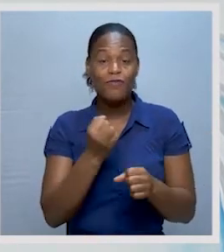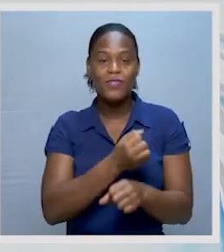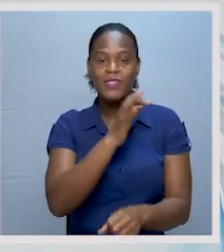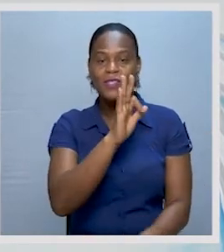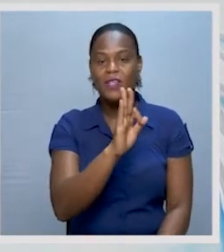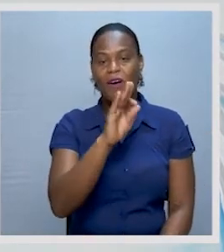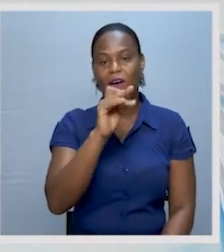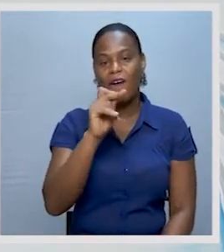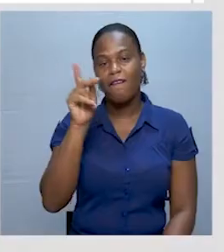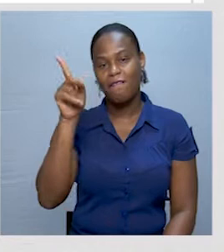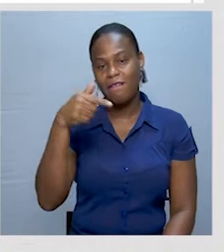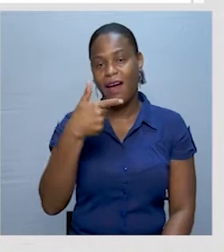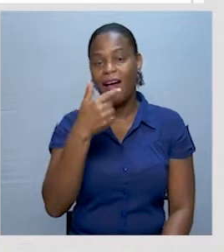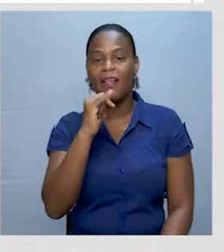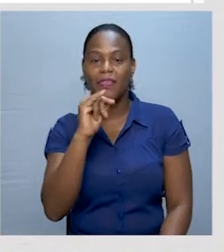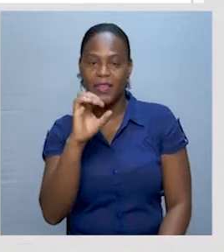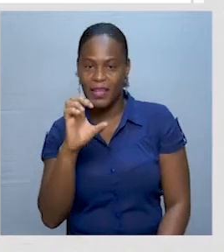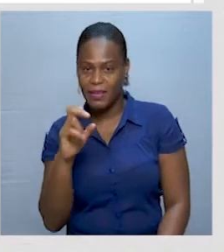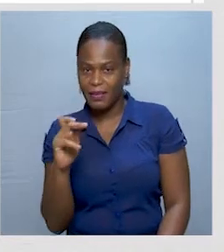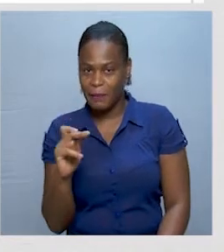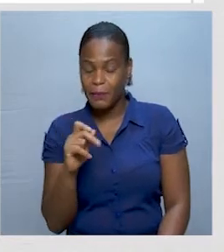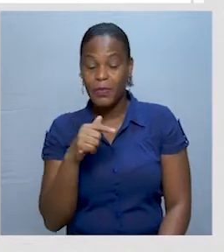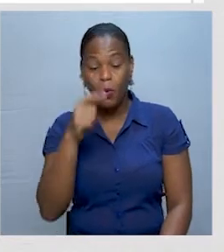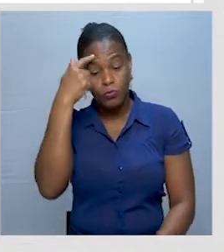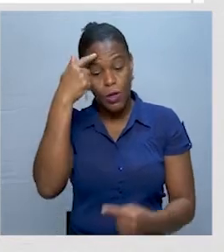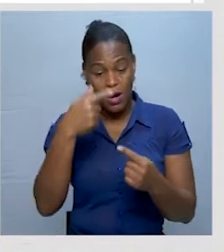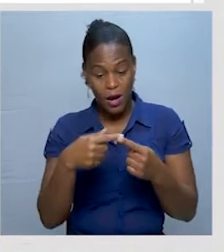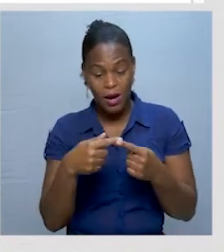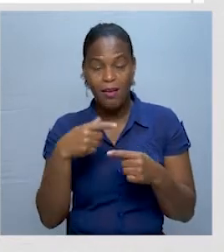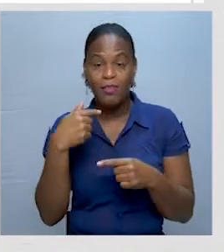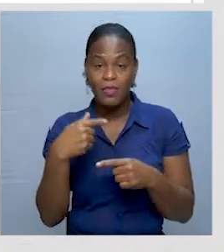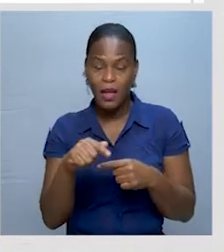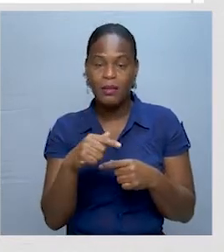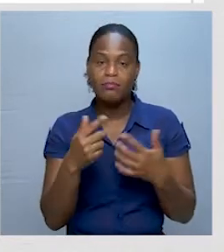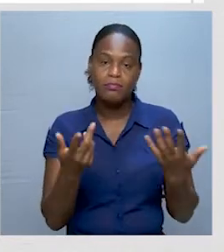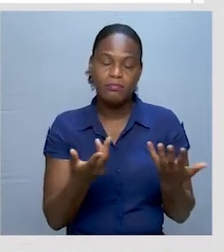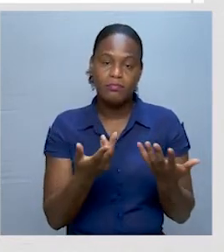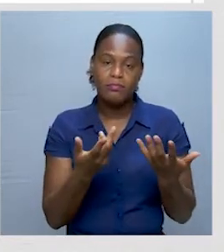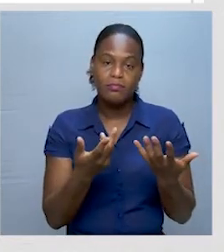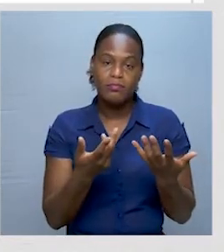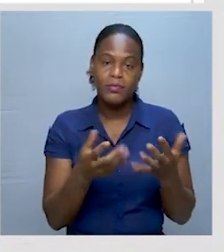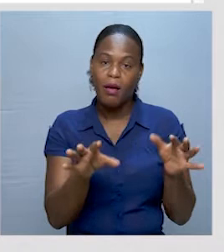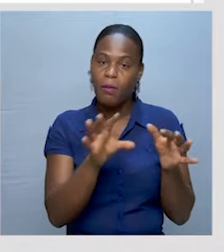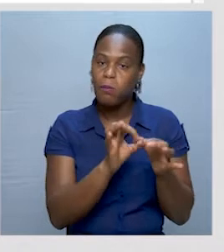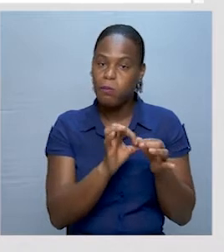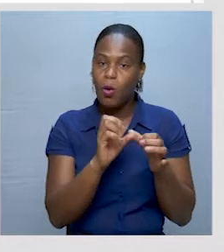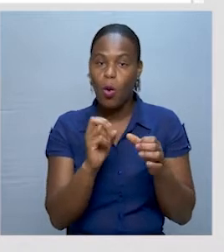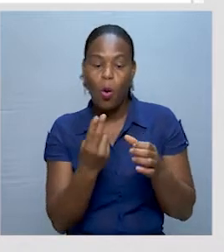perceber? Muito bem. A função fática tem como objetivo estabelecer